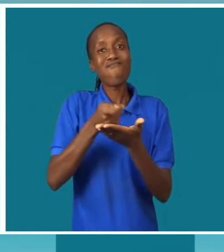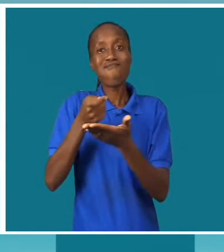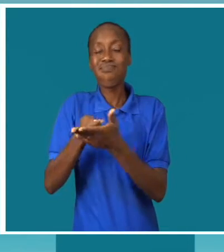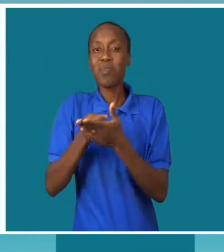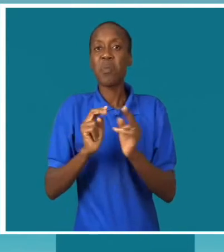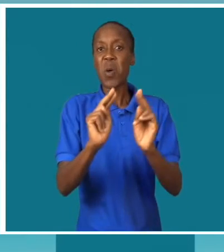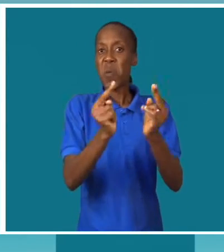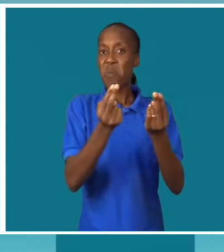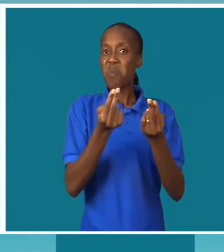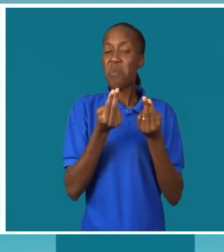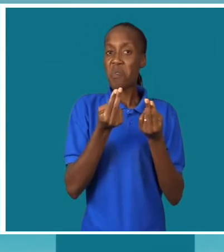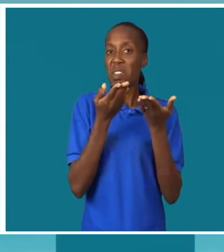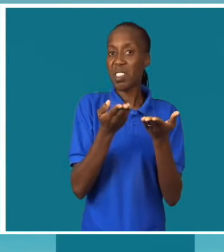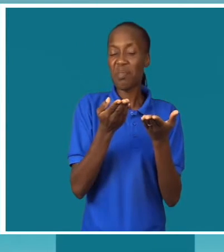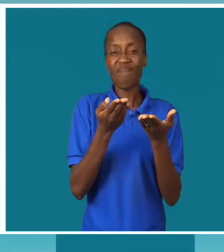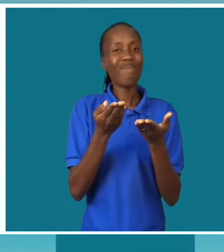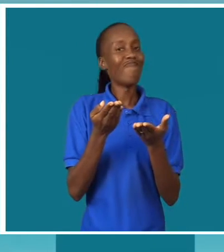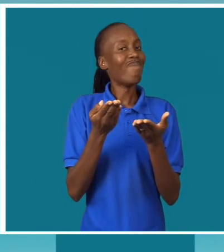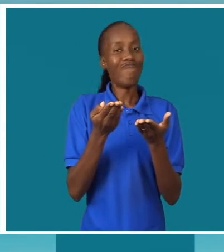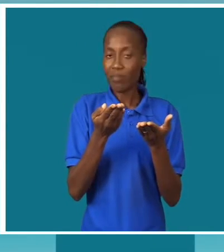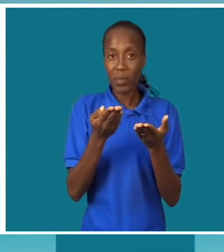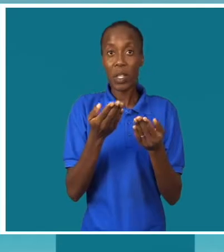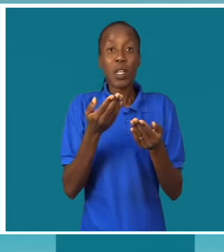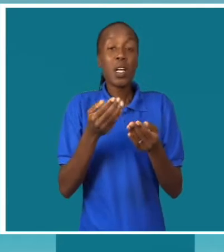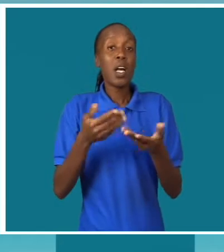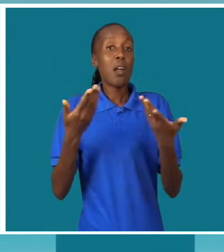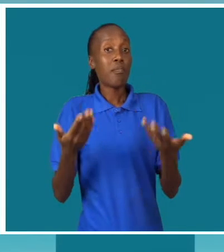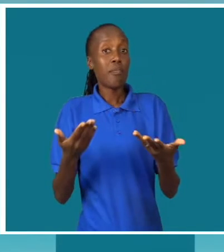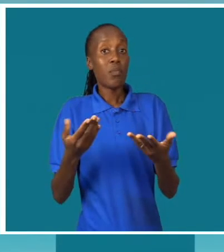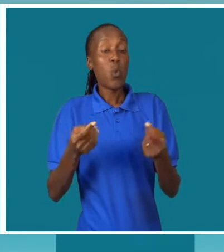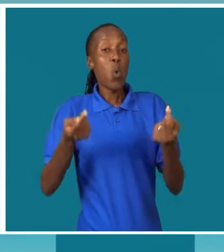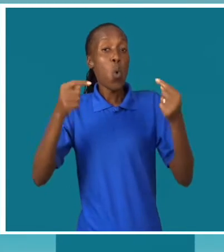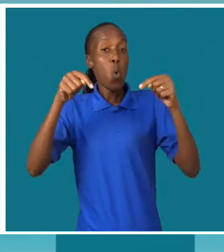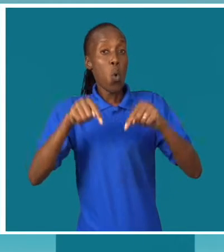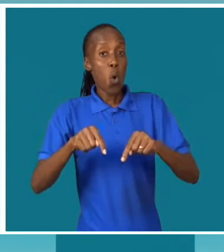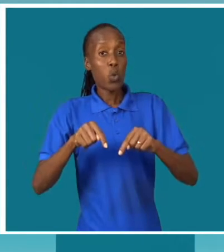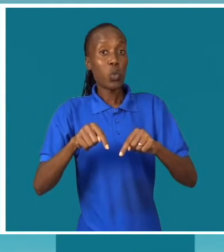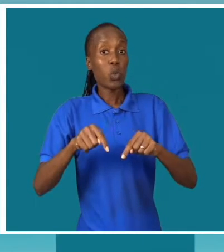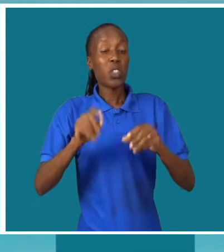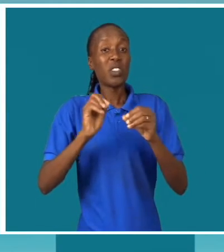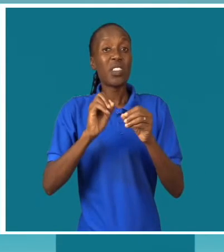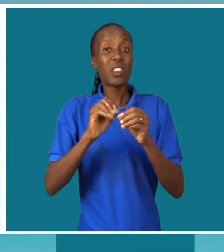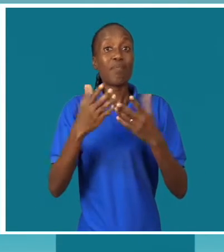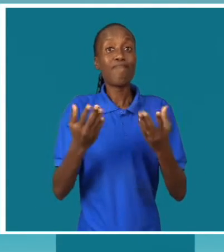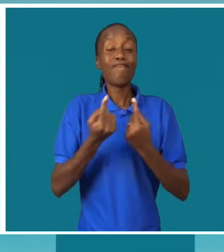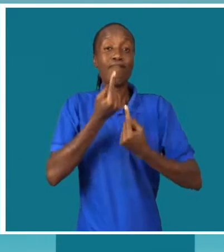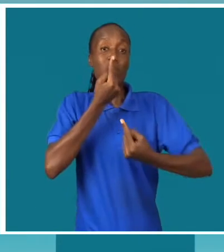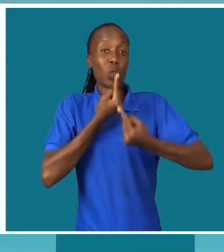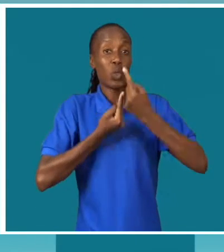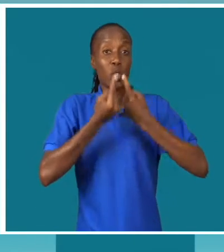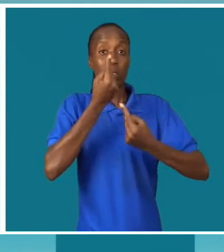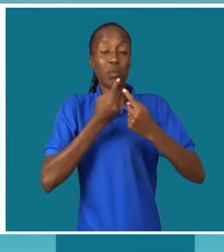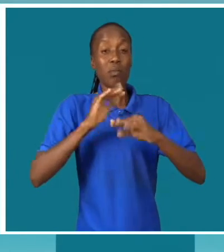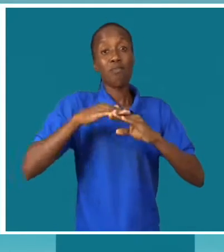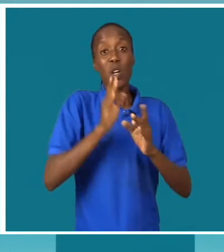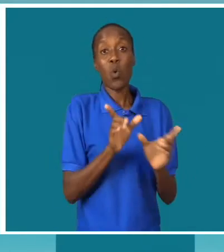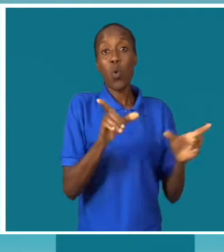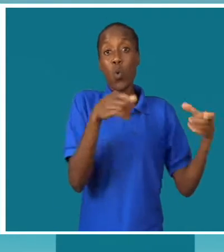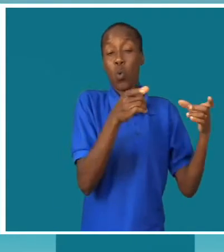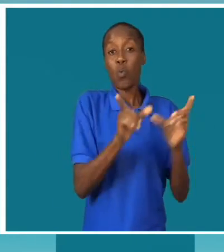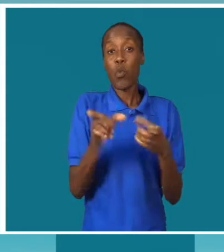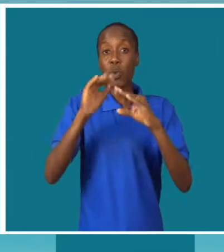figurino primitivo, razão pela qual hoje debatemos muito os clubes